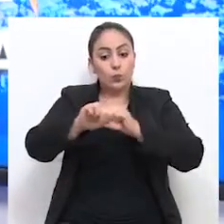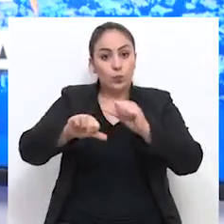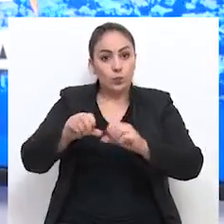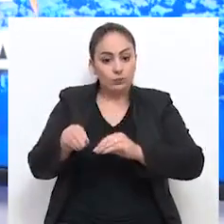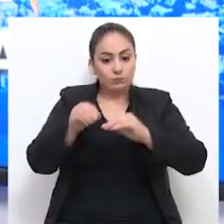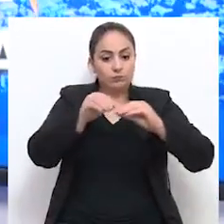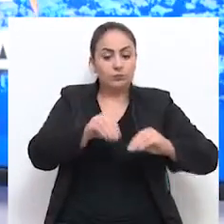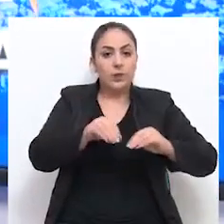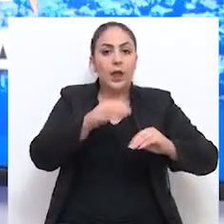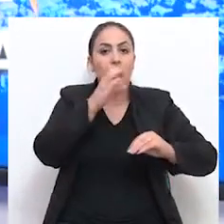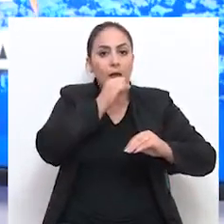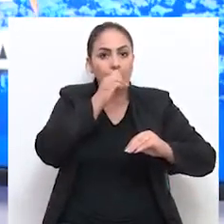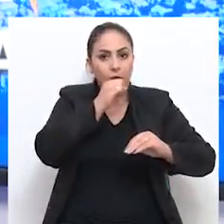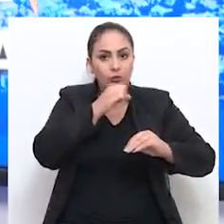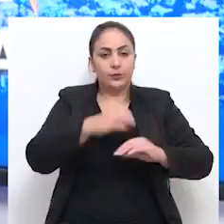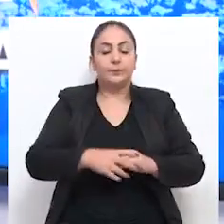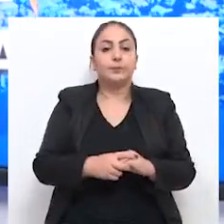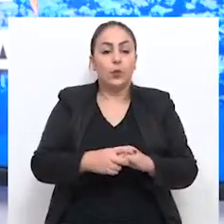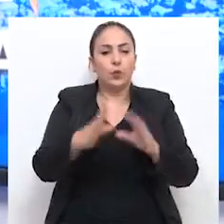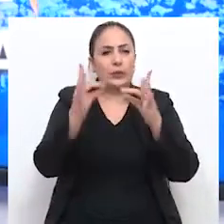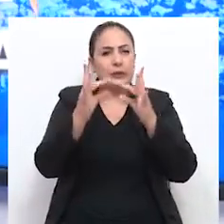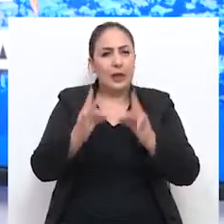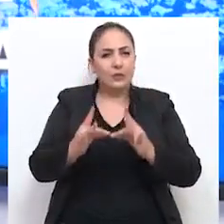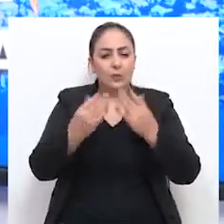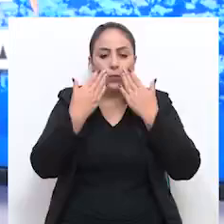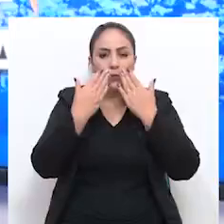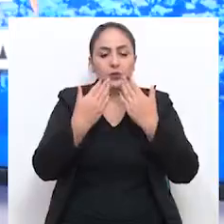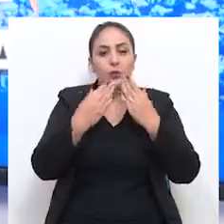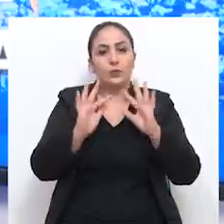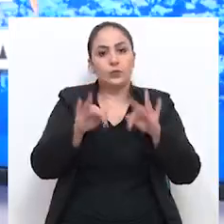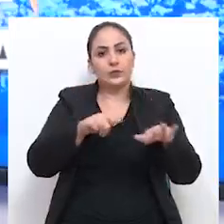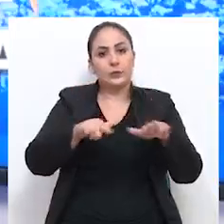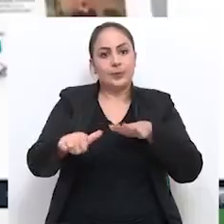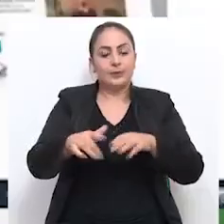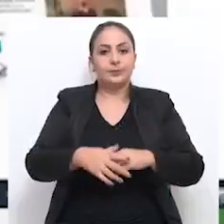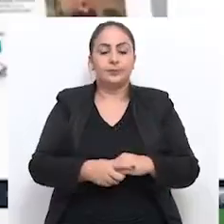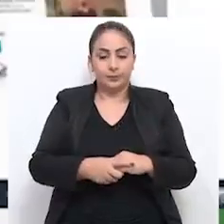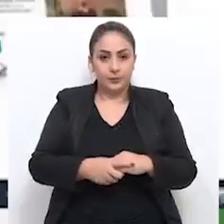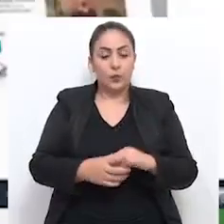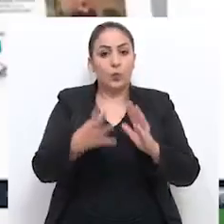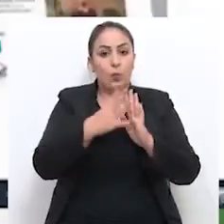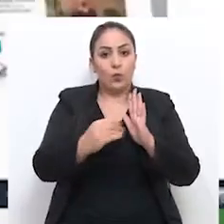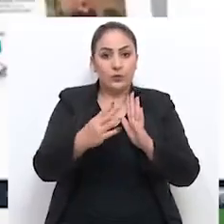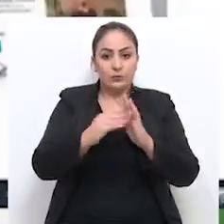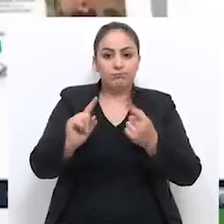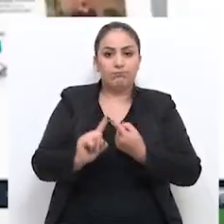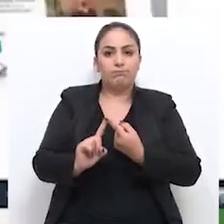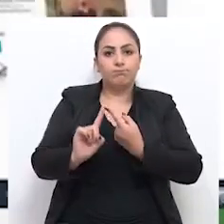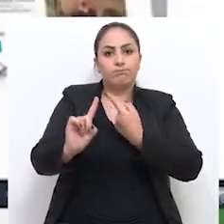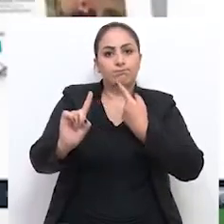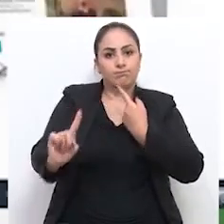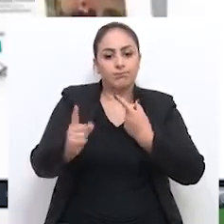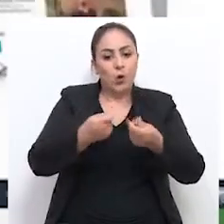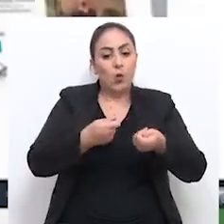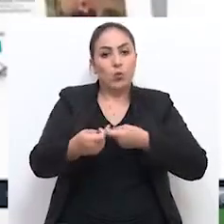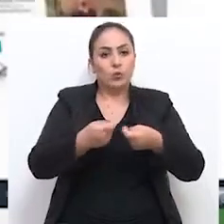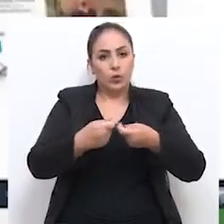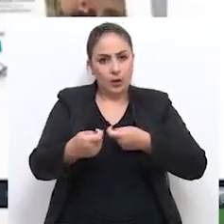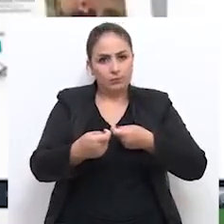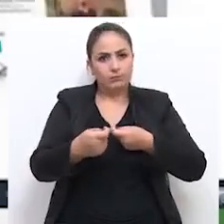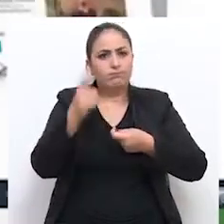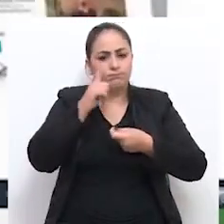bandeira laranja. Os detalhes foram apresentados no fim de semana. Para que o modelo de